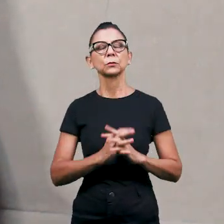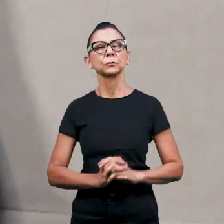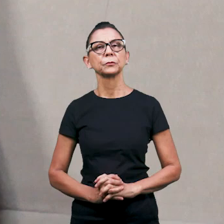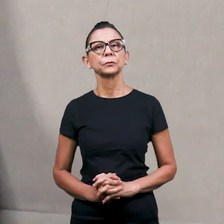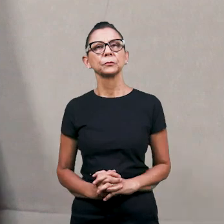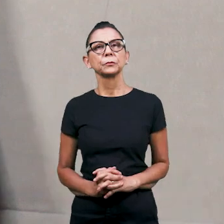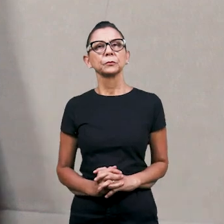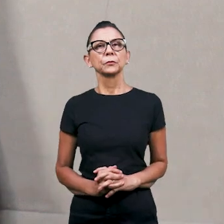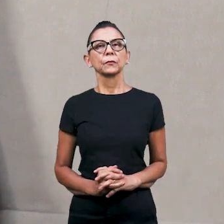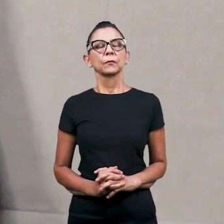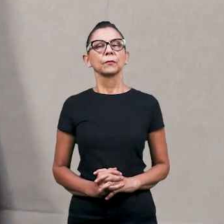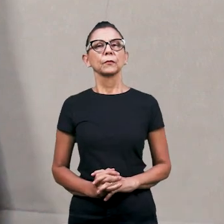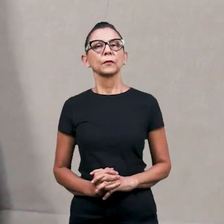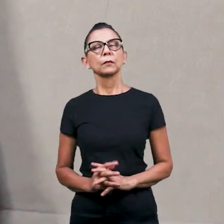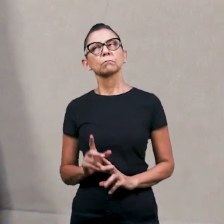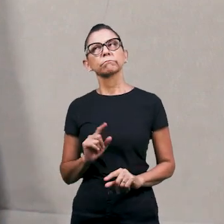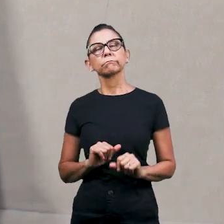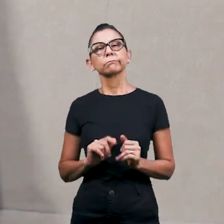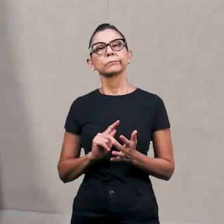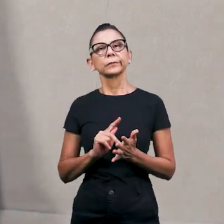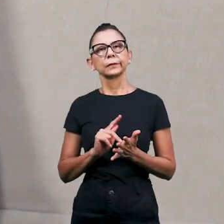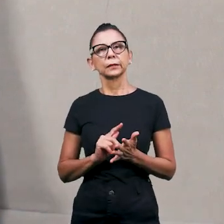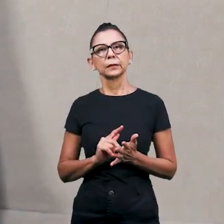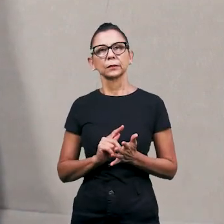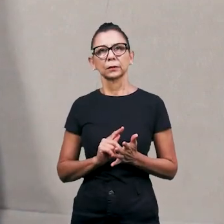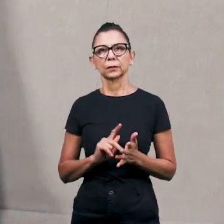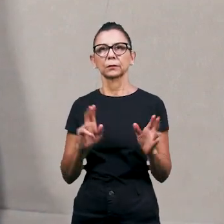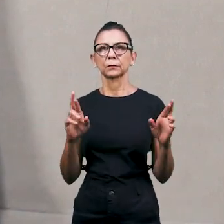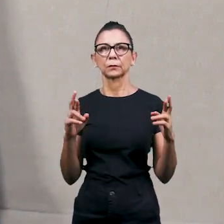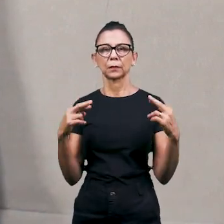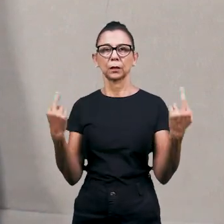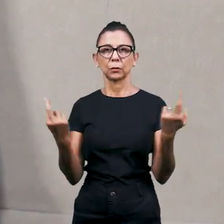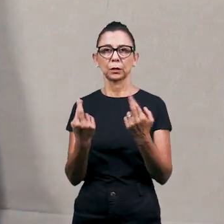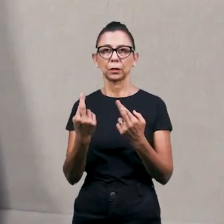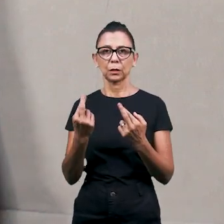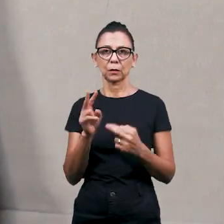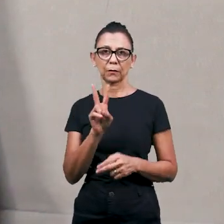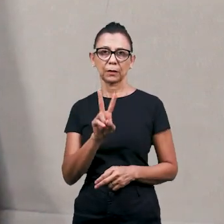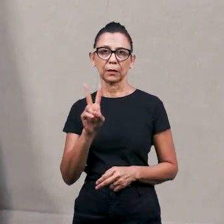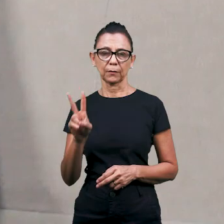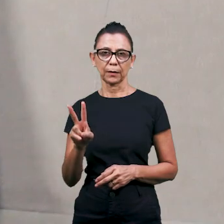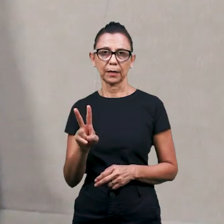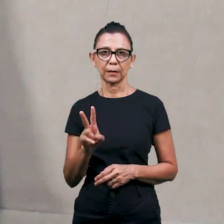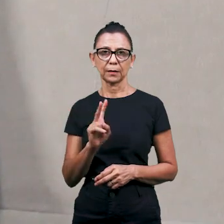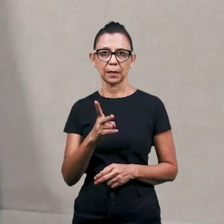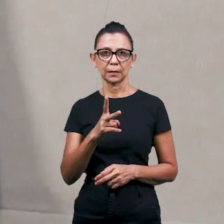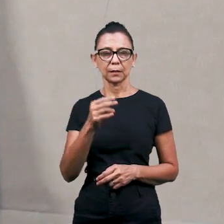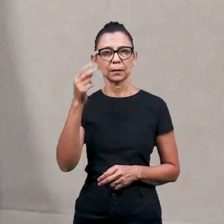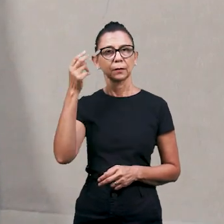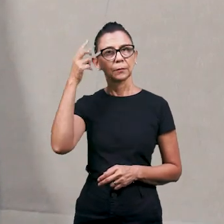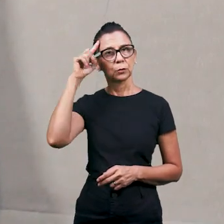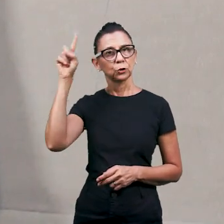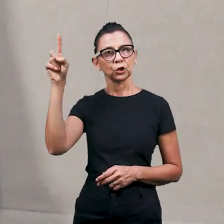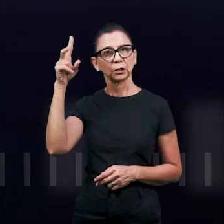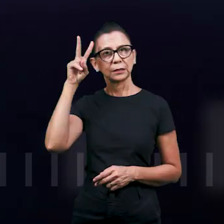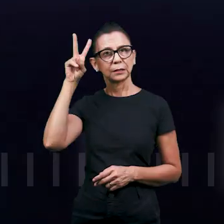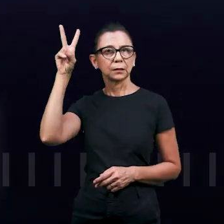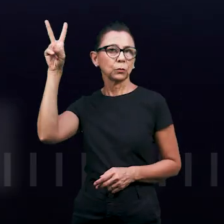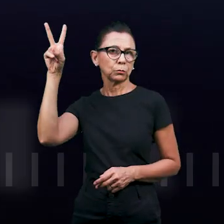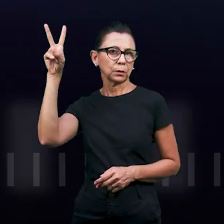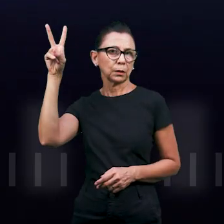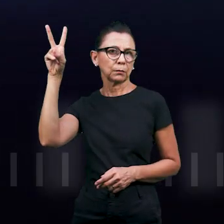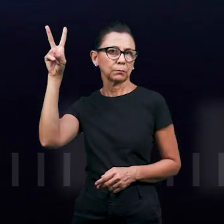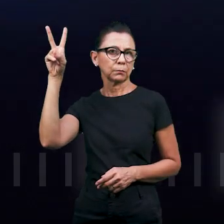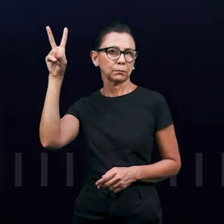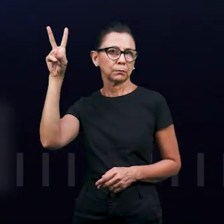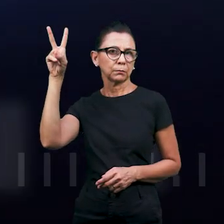Então as regiões fizeram, mas a região ou área que desejasse podem continuar com o trabalho.